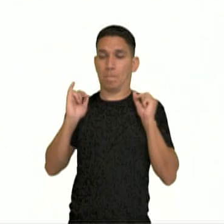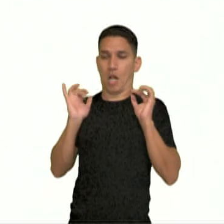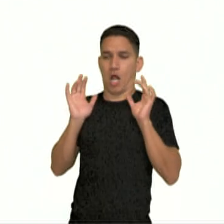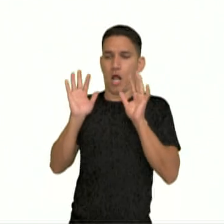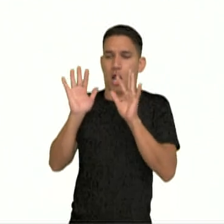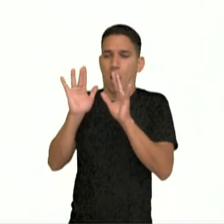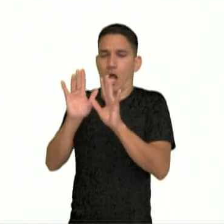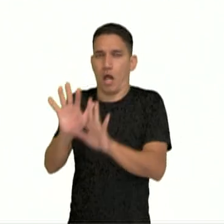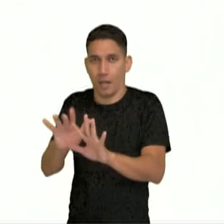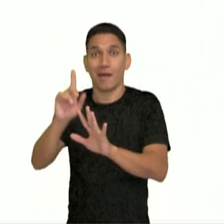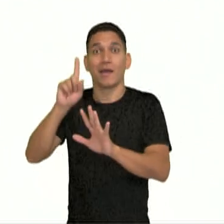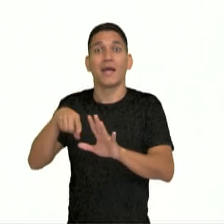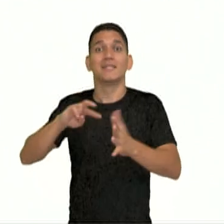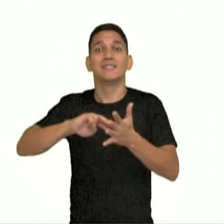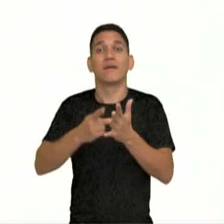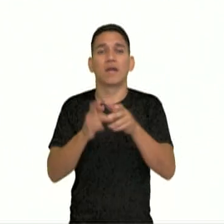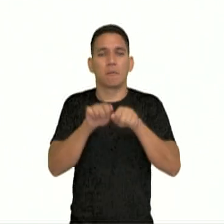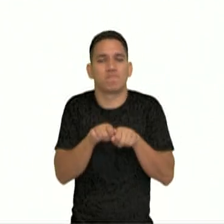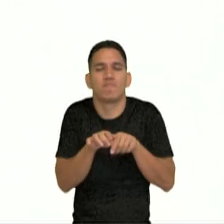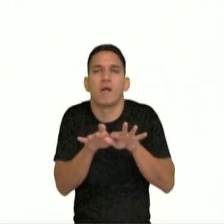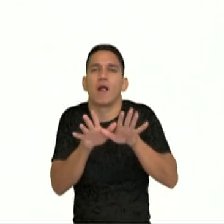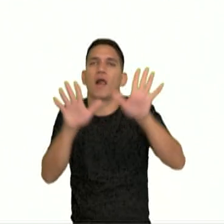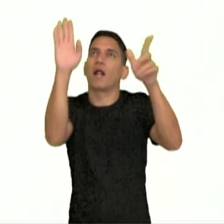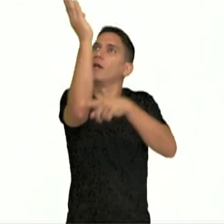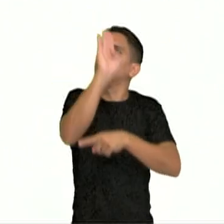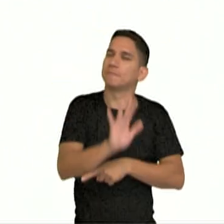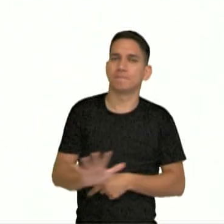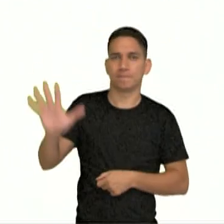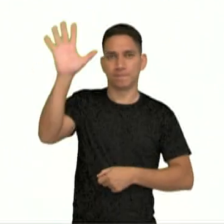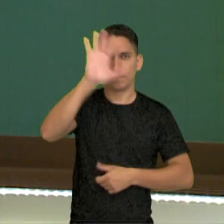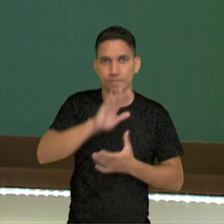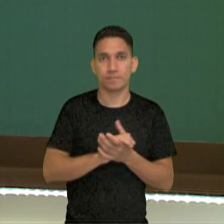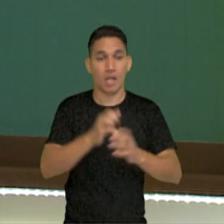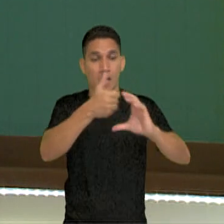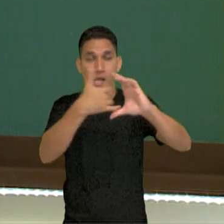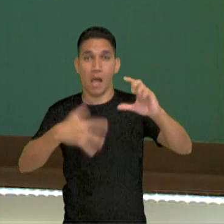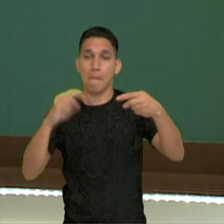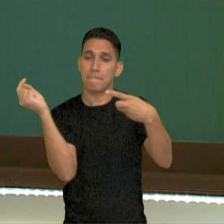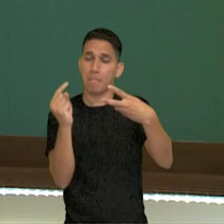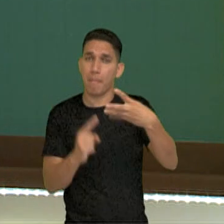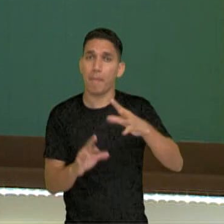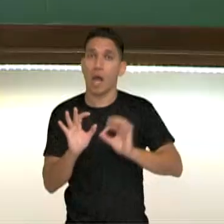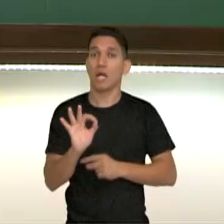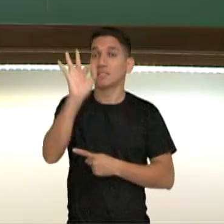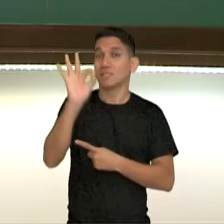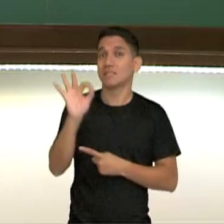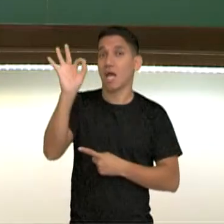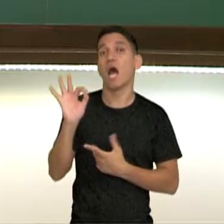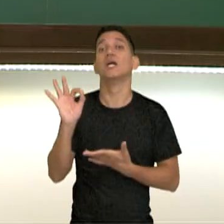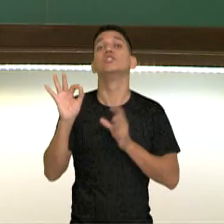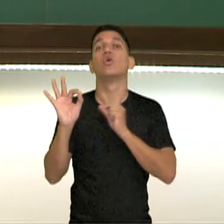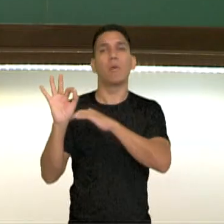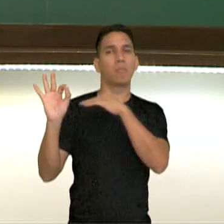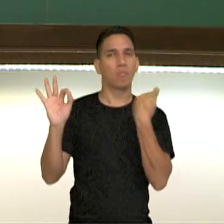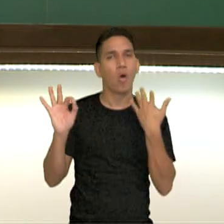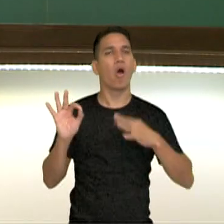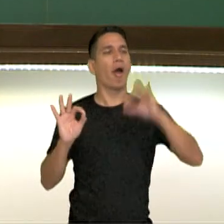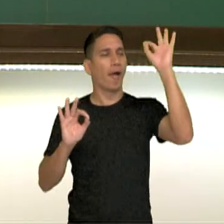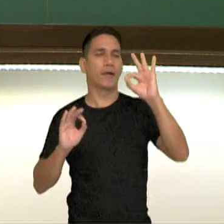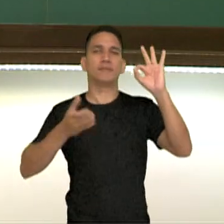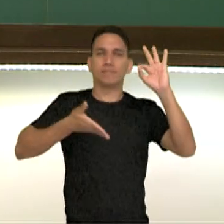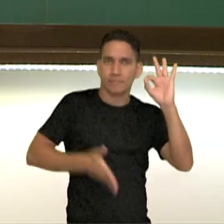essa distribuição da população no território, características de taxas de natalidade e mortalidade, como